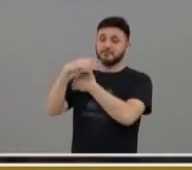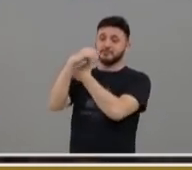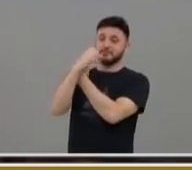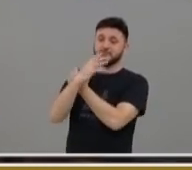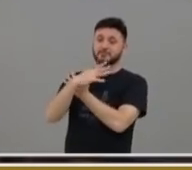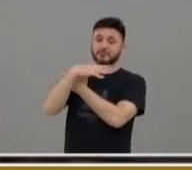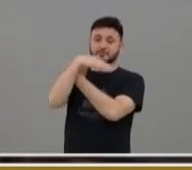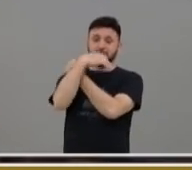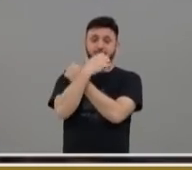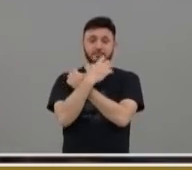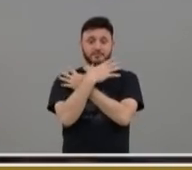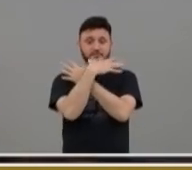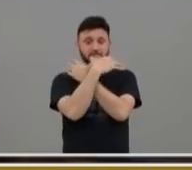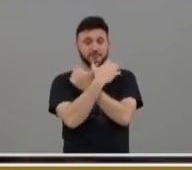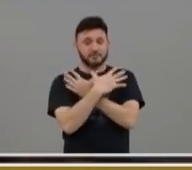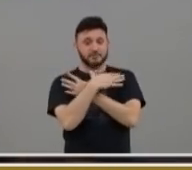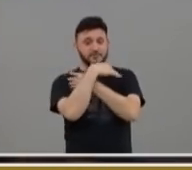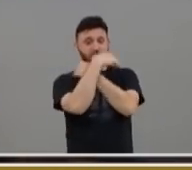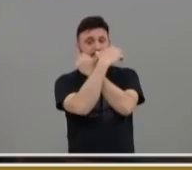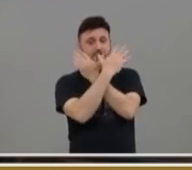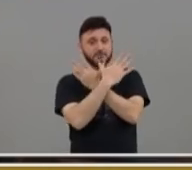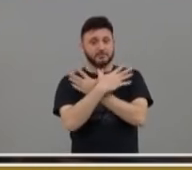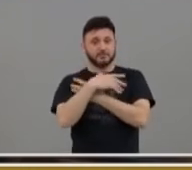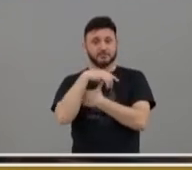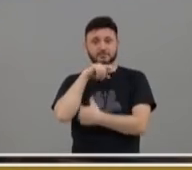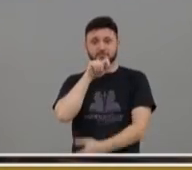asas como águia.